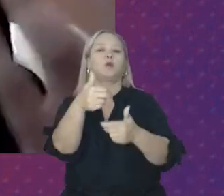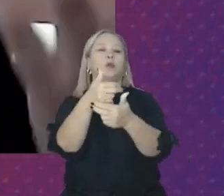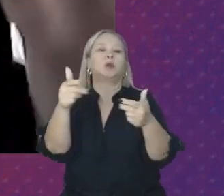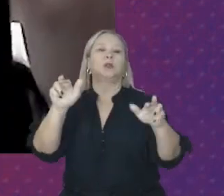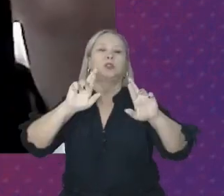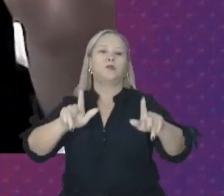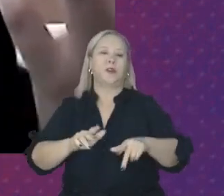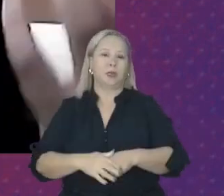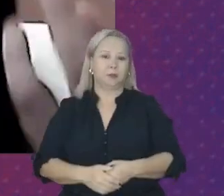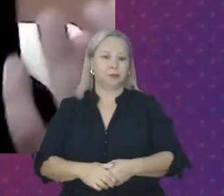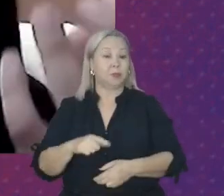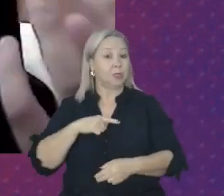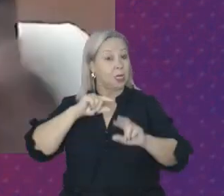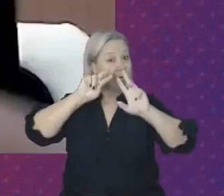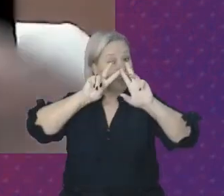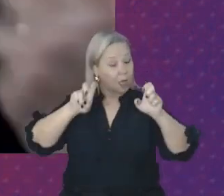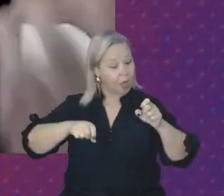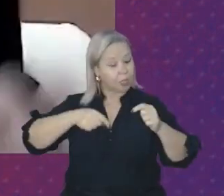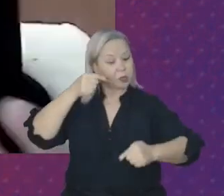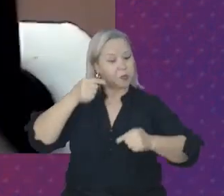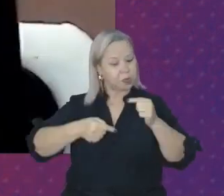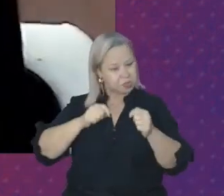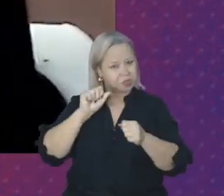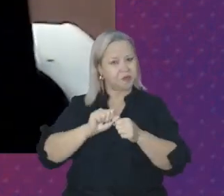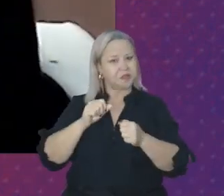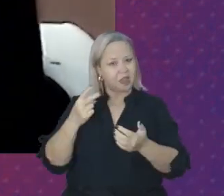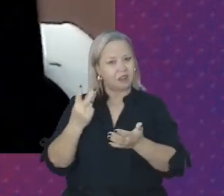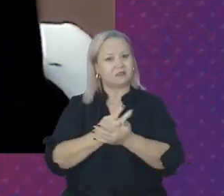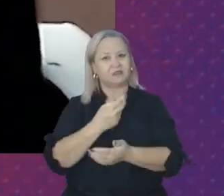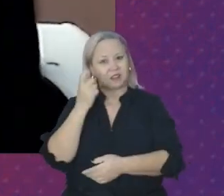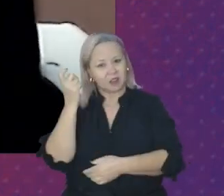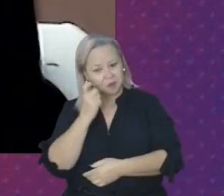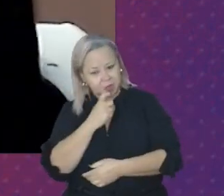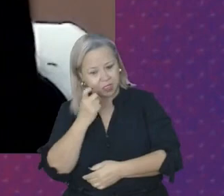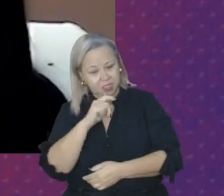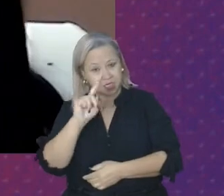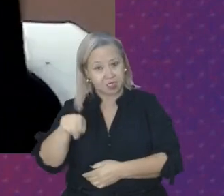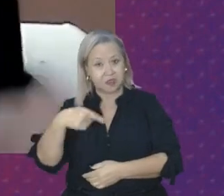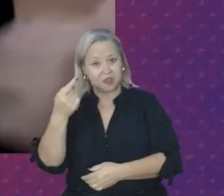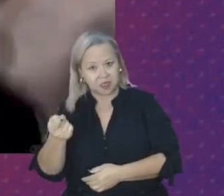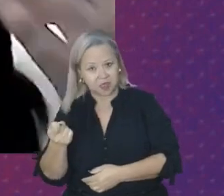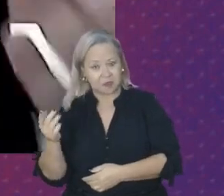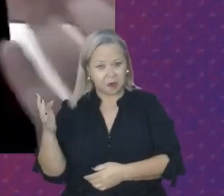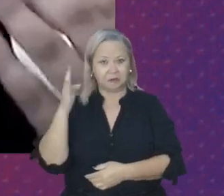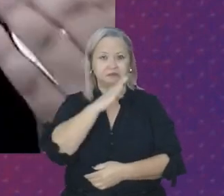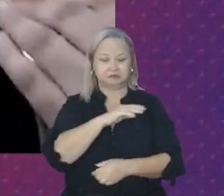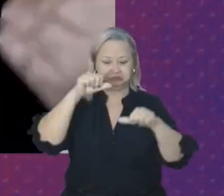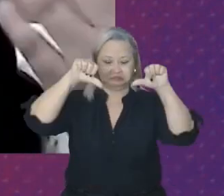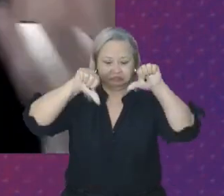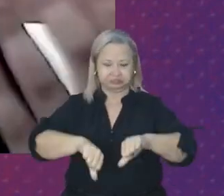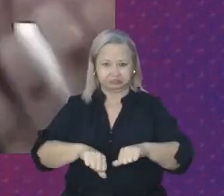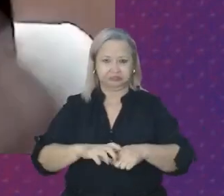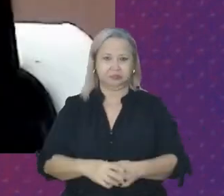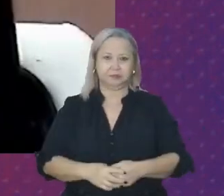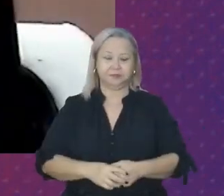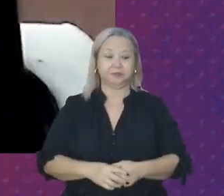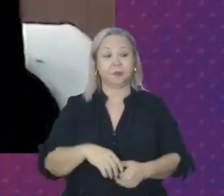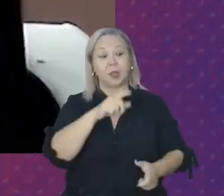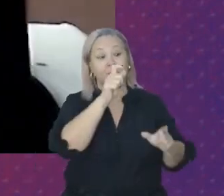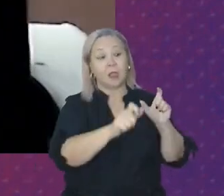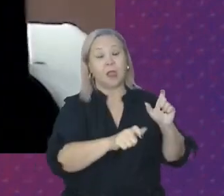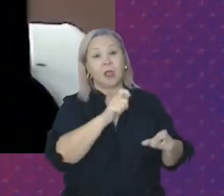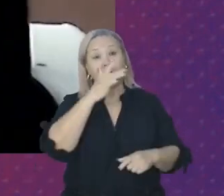de políticos que fizeram isso, enfim, e depois se deram mal. As pessoas precisam